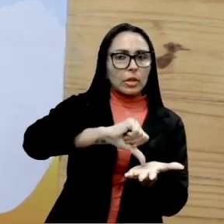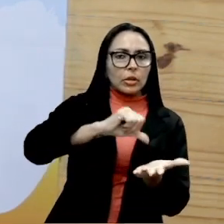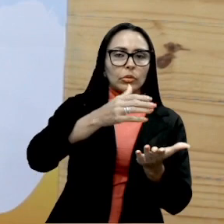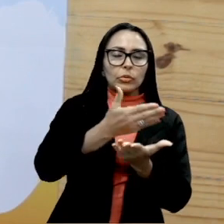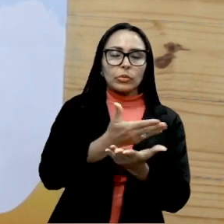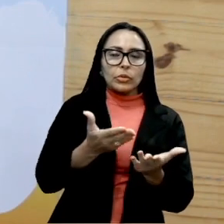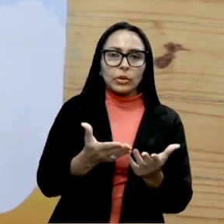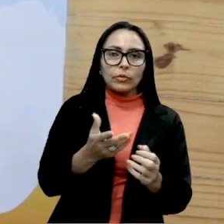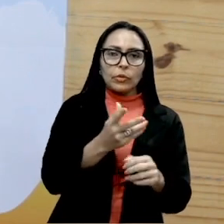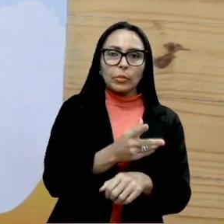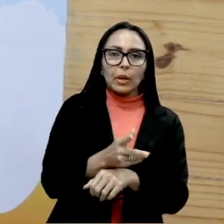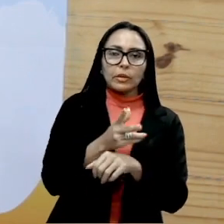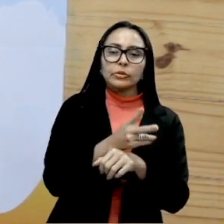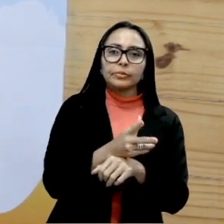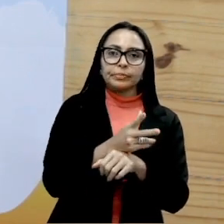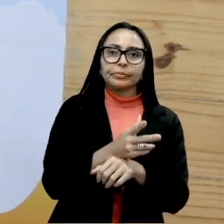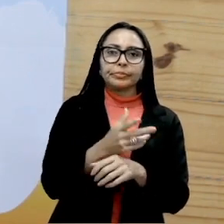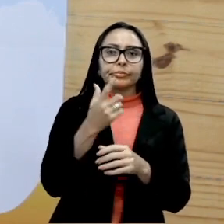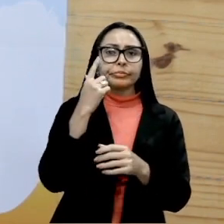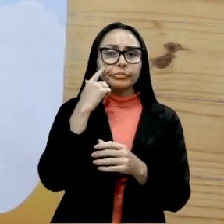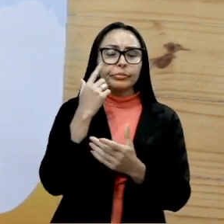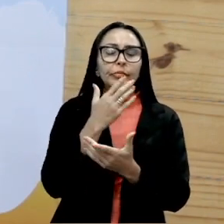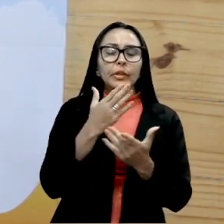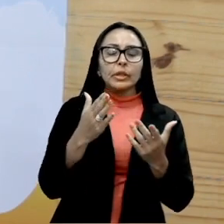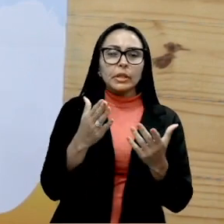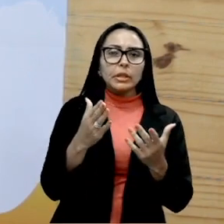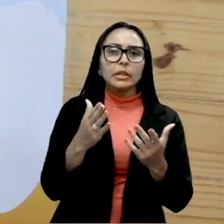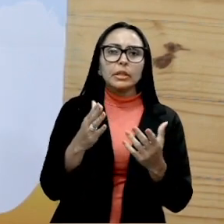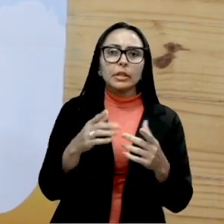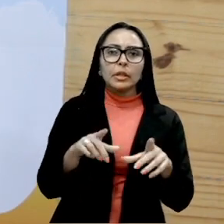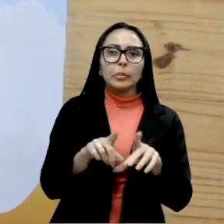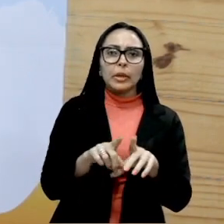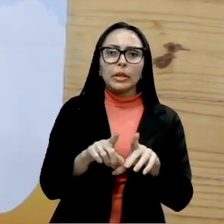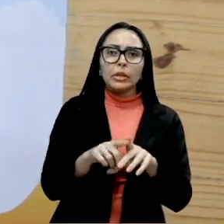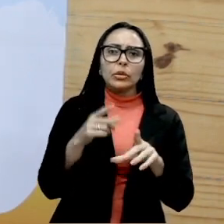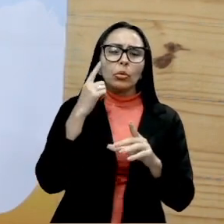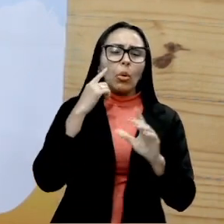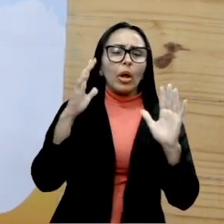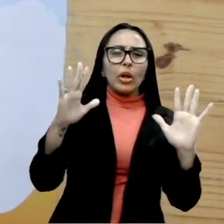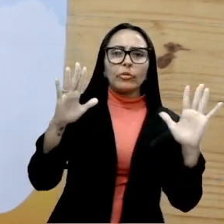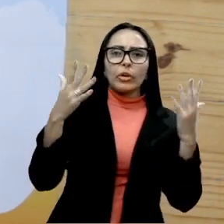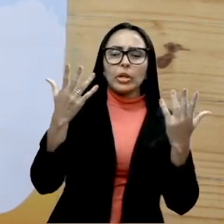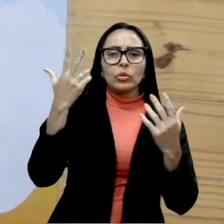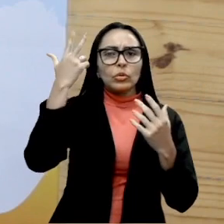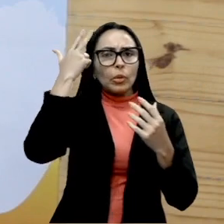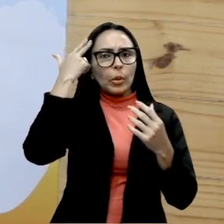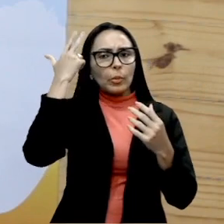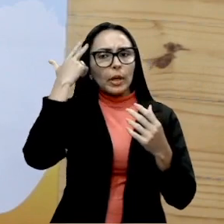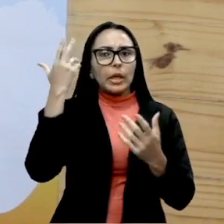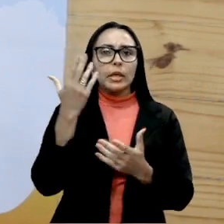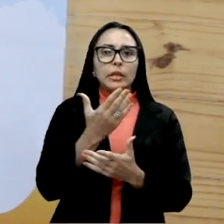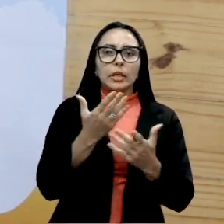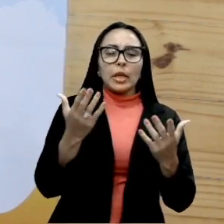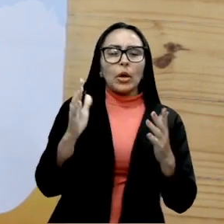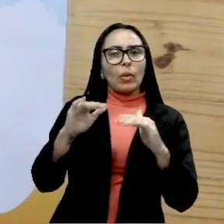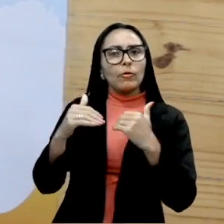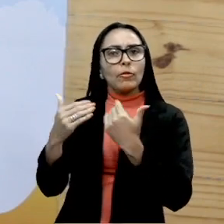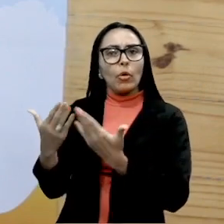produção bem mais cara. E a filmagem de um evento. Em um evento, normalmente, a gente diz um job, uma externa. E